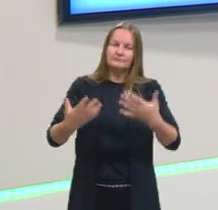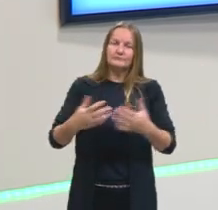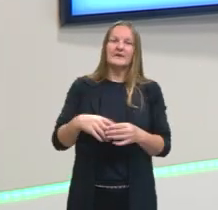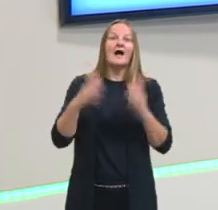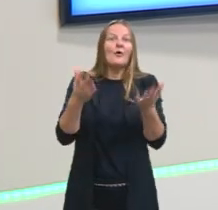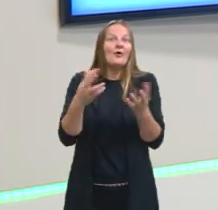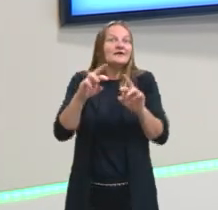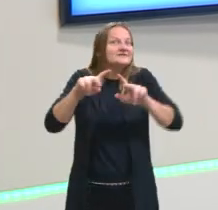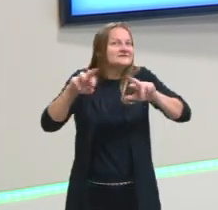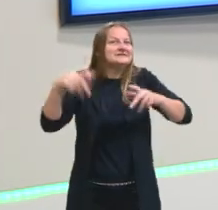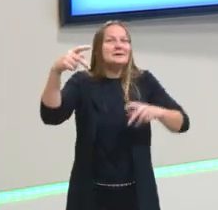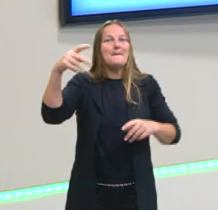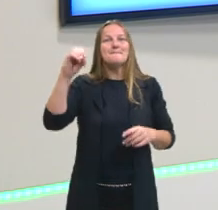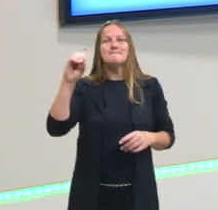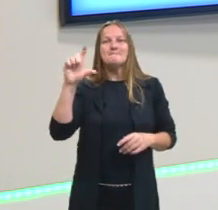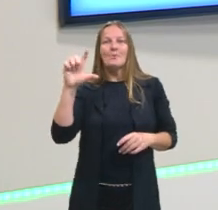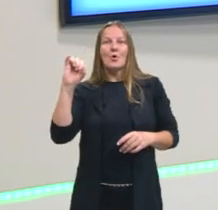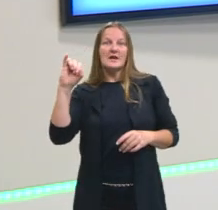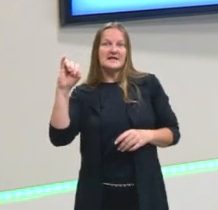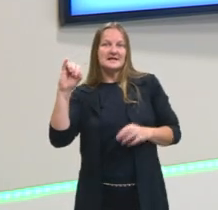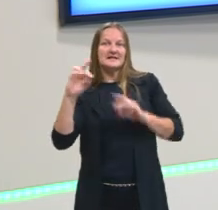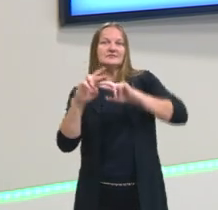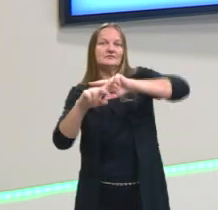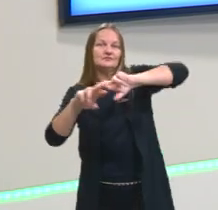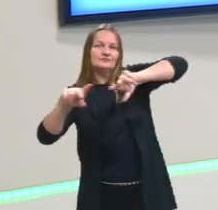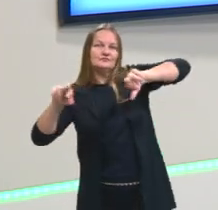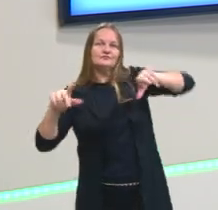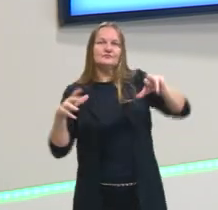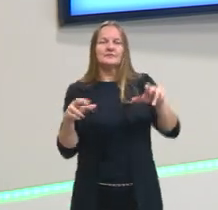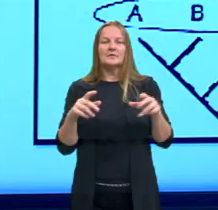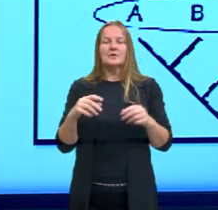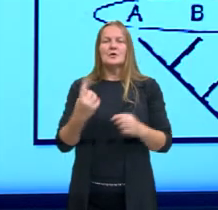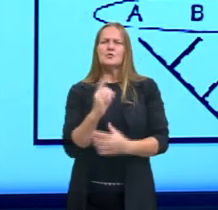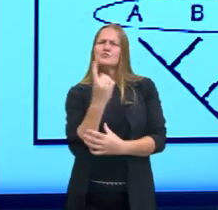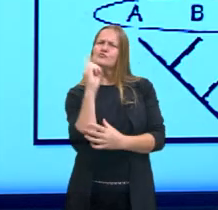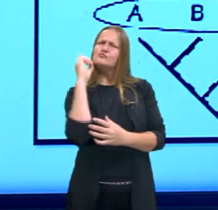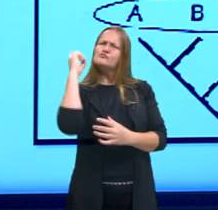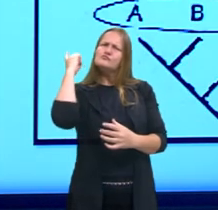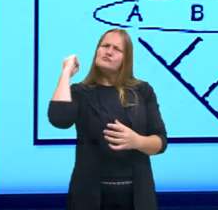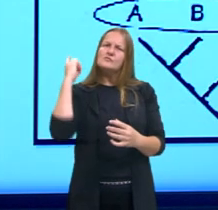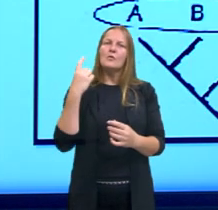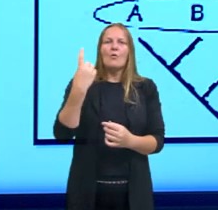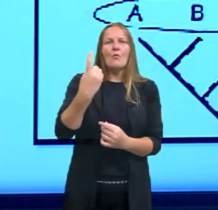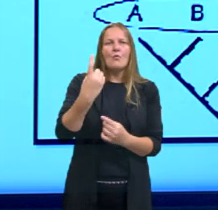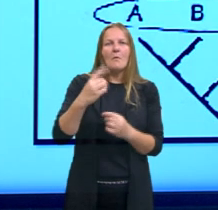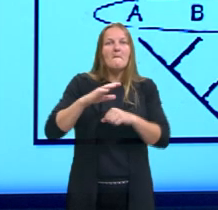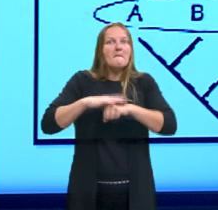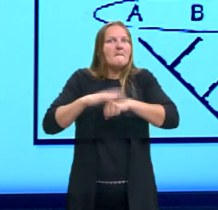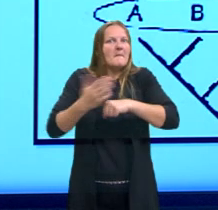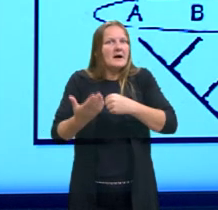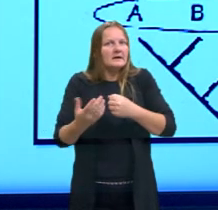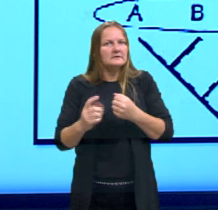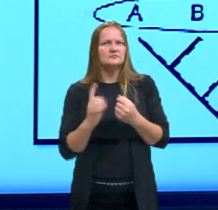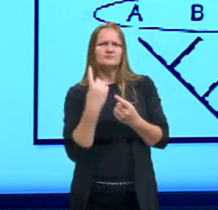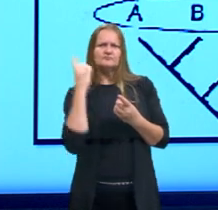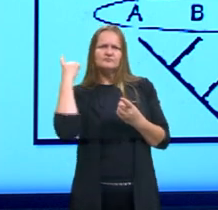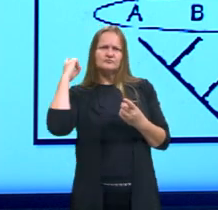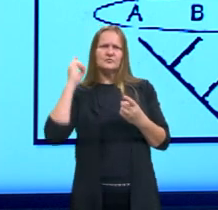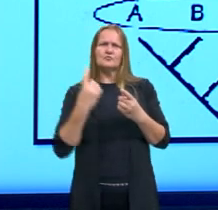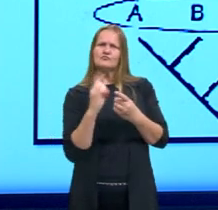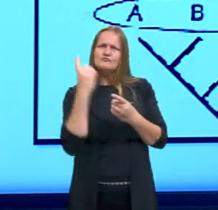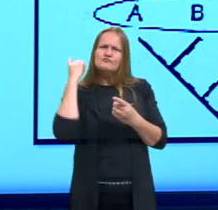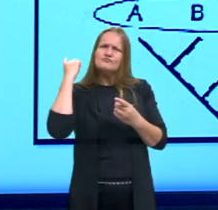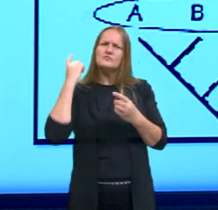polifileticos nós temos mais de um ancestral os grupos estudados os as espécies estudadas tenham cês traz